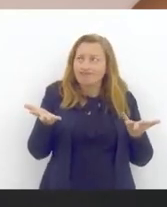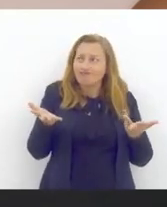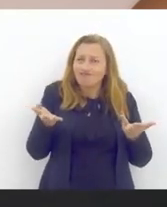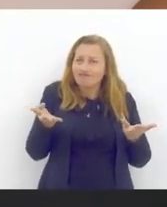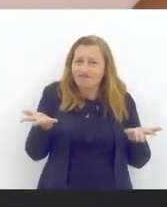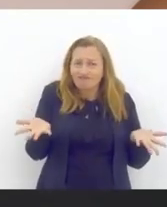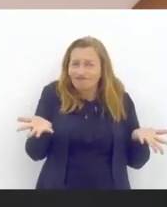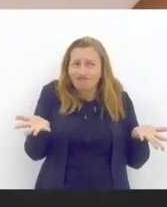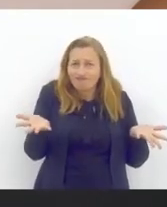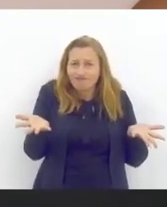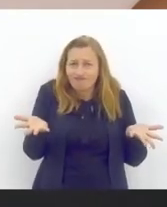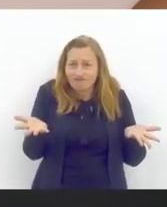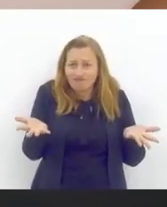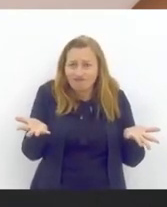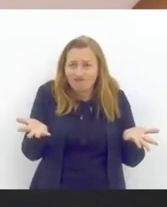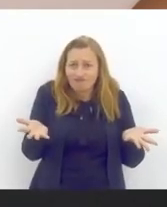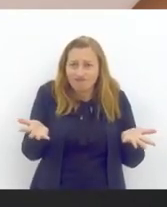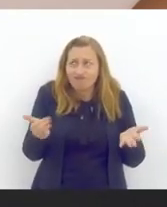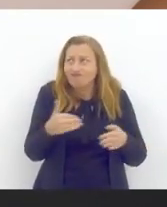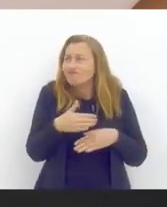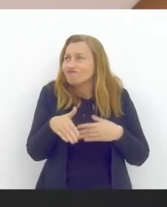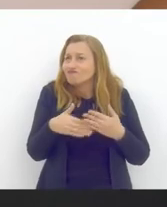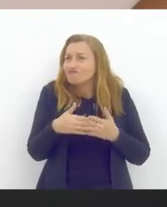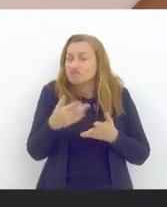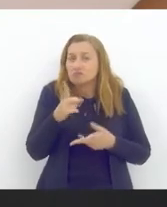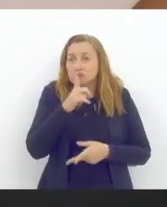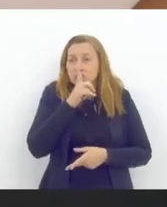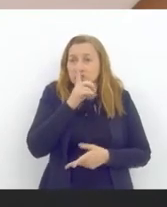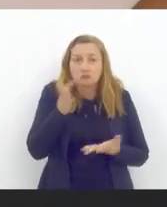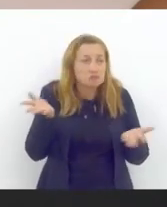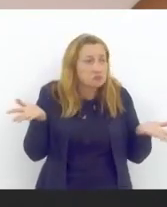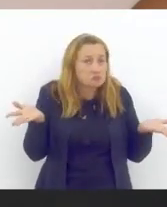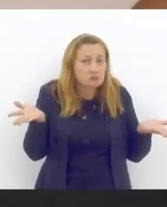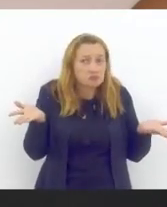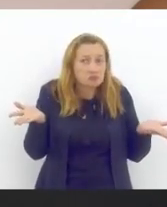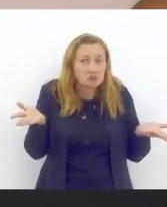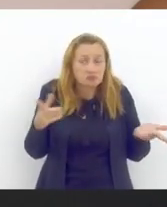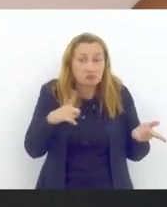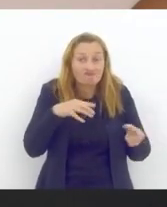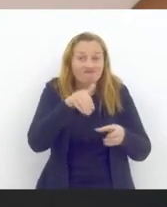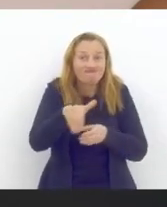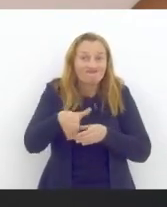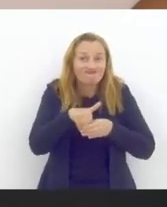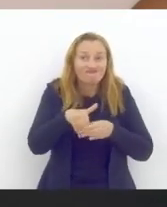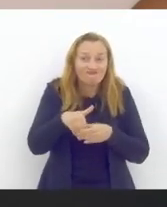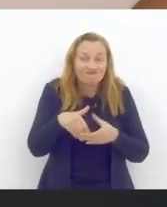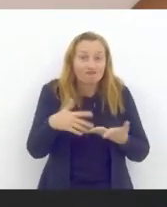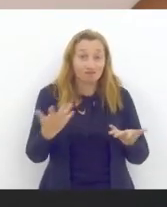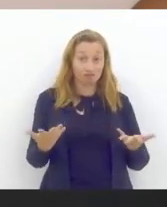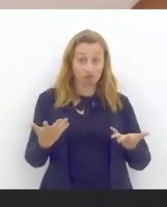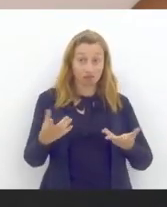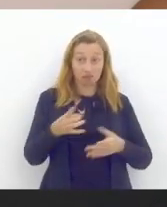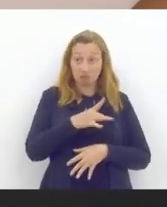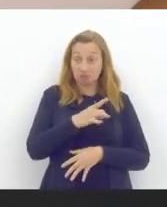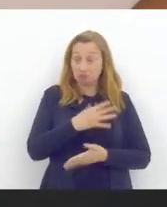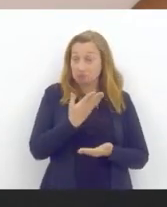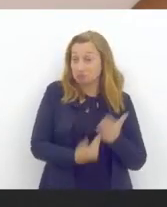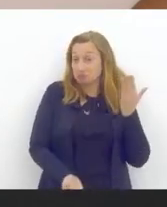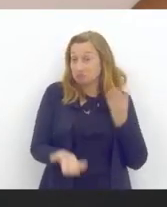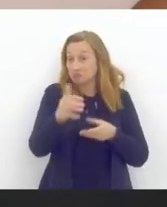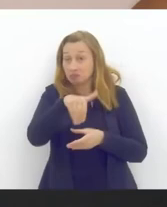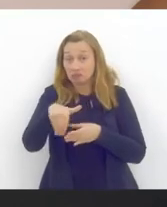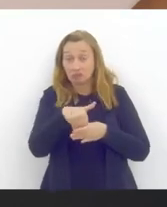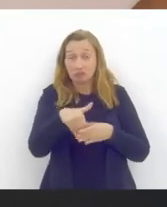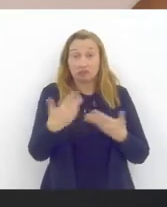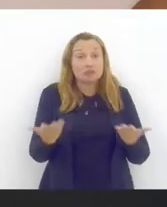os prefeitos, a classe pública, está todo mundo calado, porque tem eleição, está todo mundo com medo de perder voto,